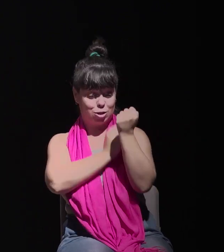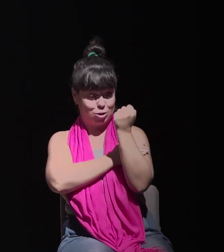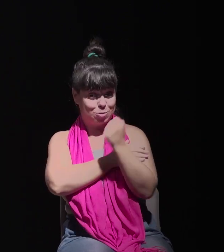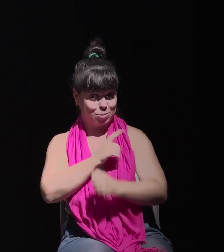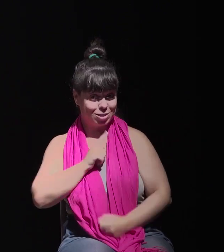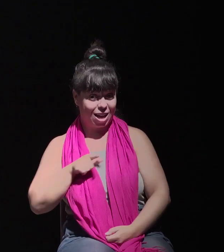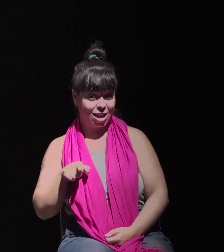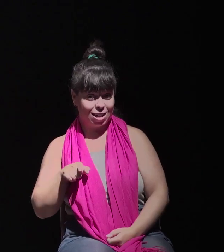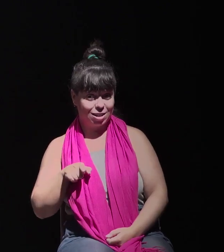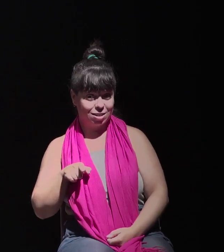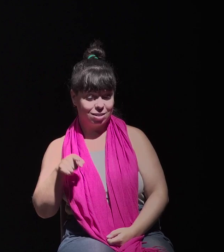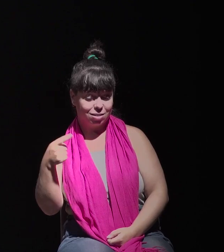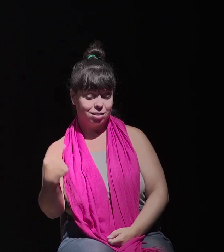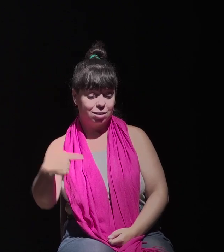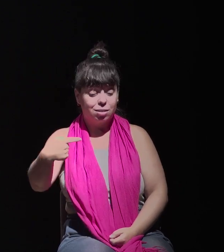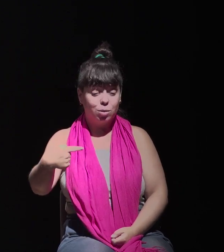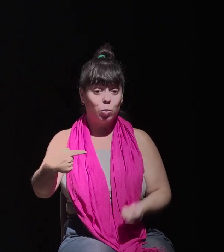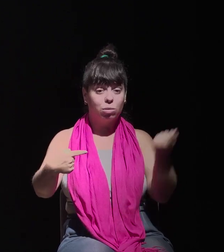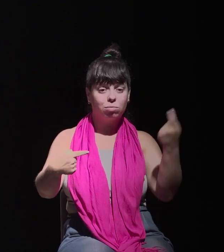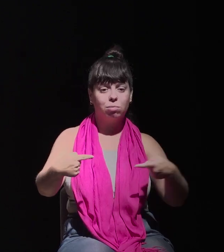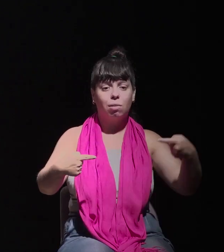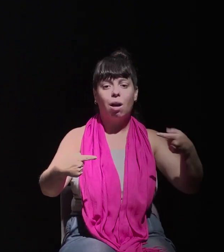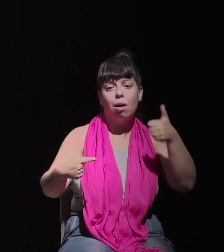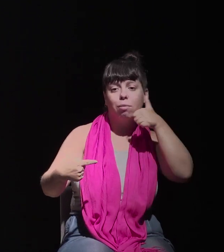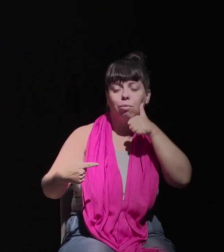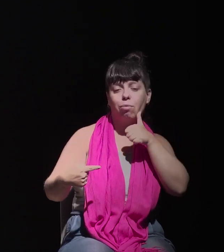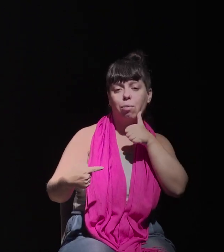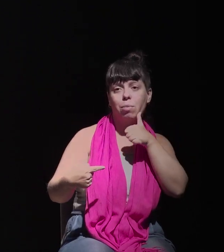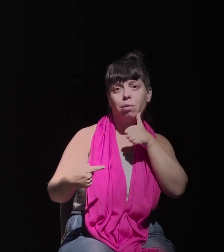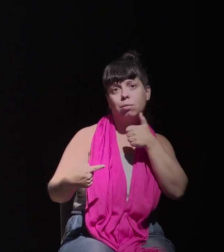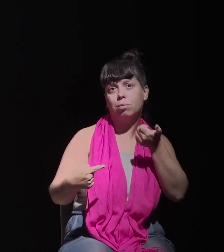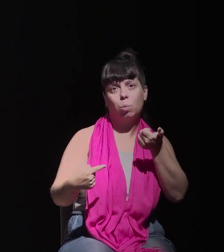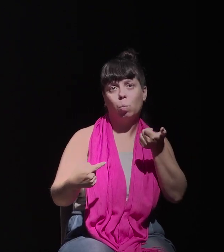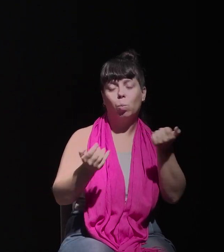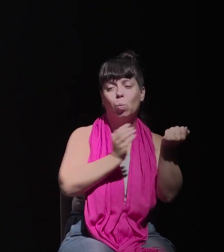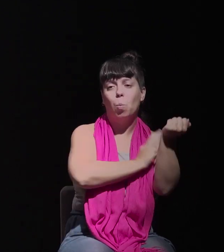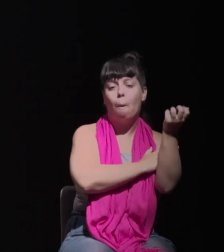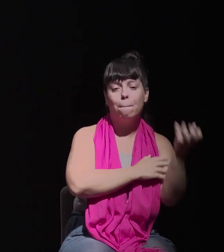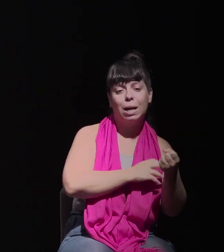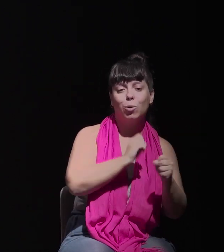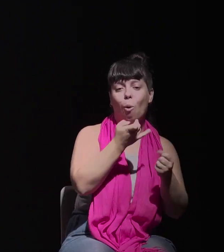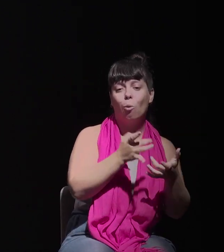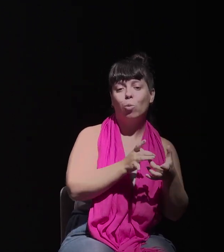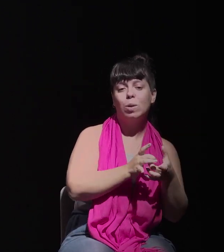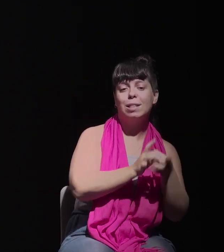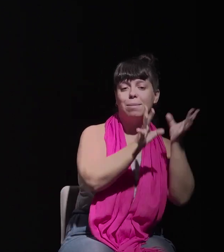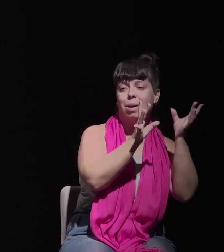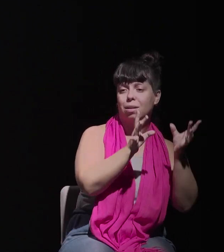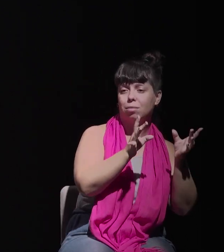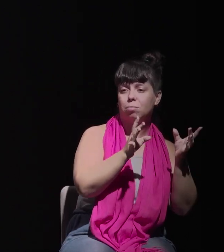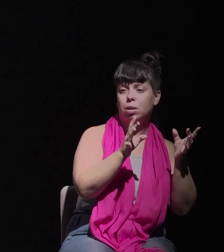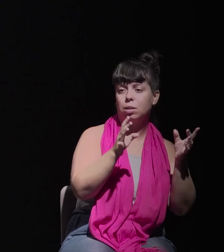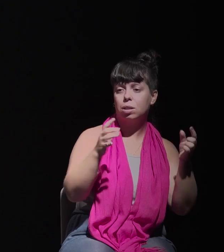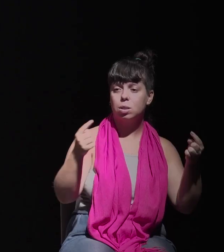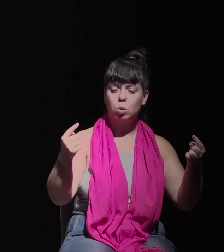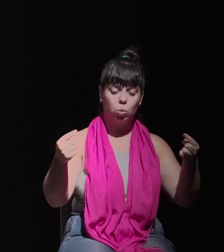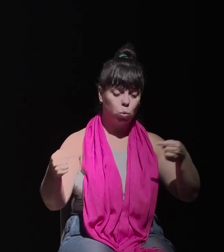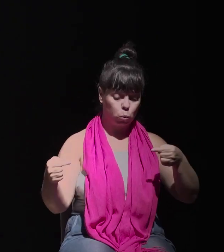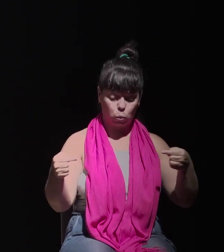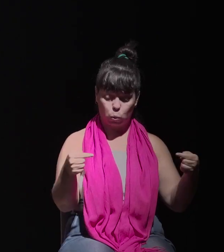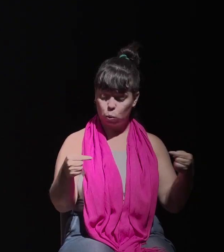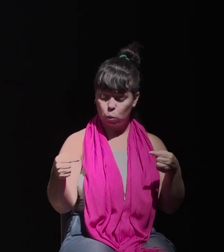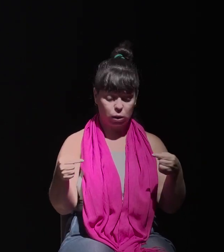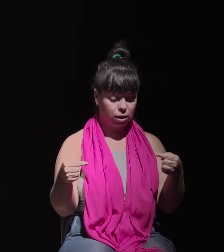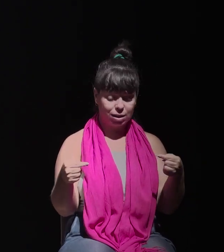eu estou dizendo que ele é o oposto de um feminismo branco, ou de um feminismo liberal. Mas qual é o contraponto desses dois feminismos? Em